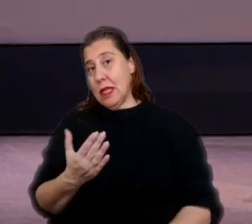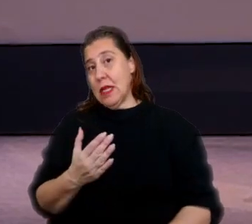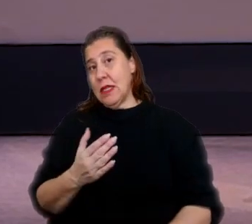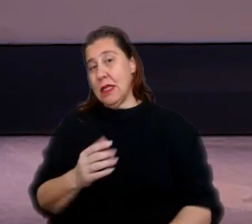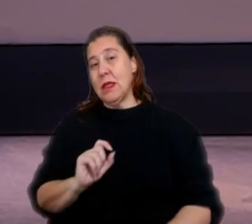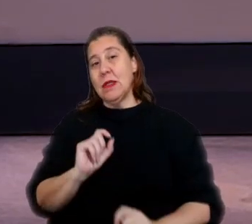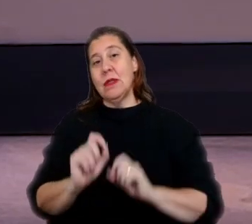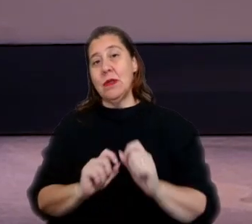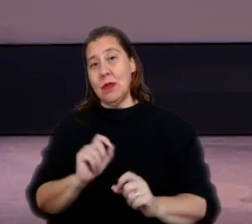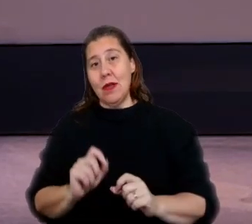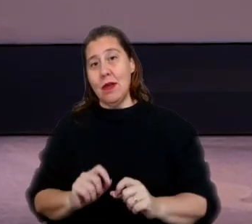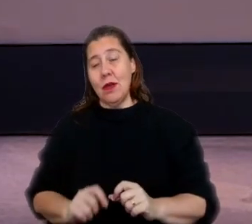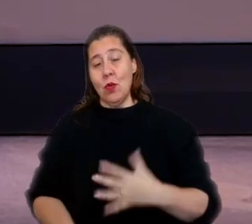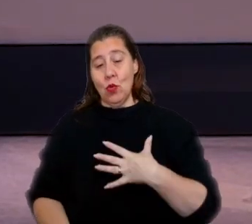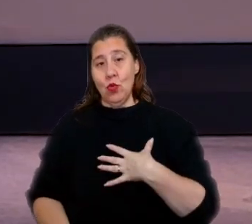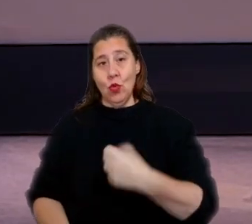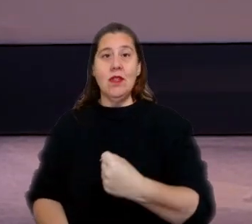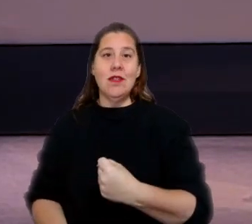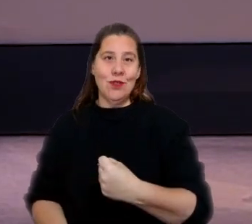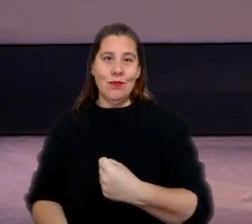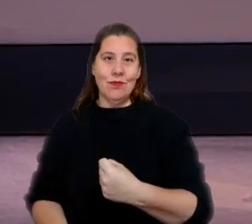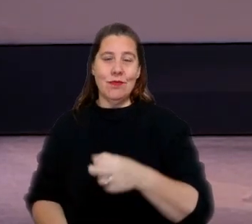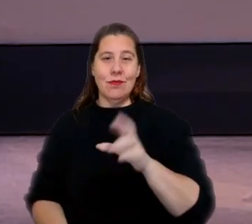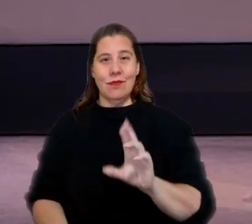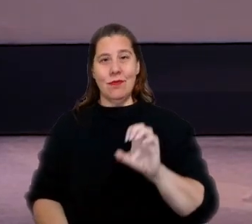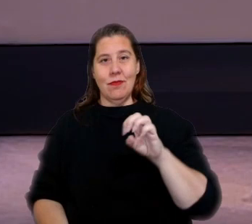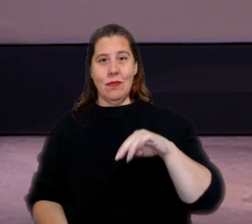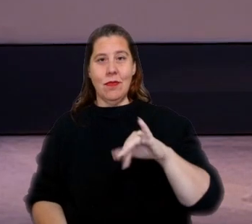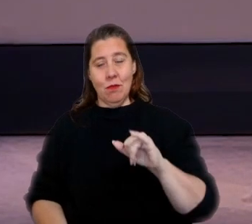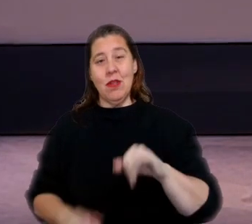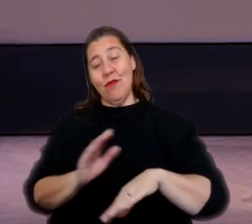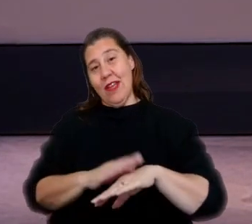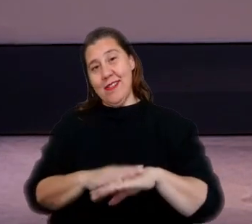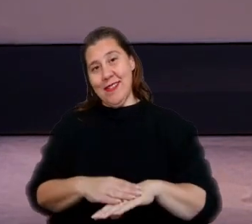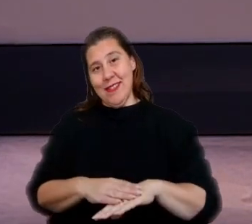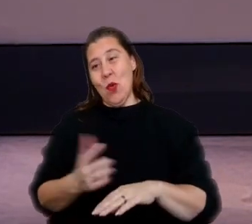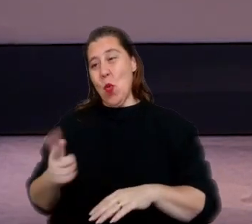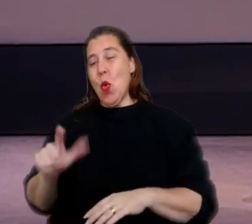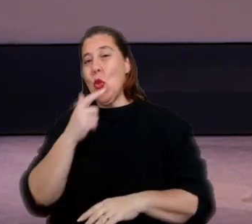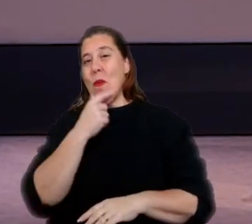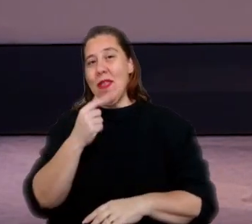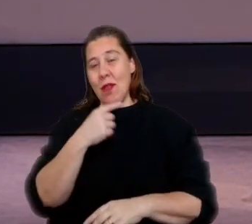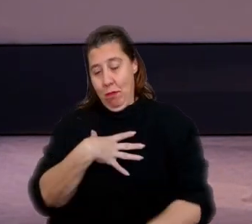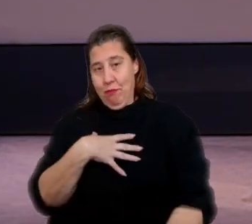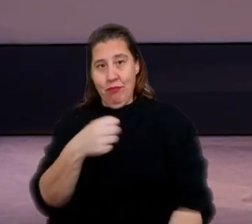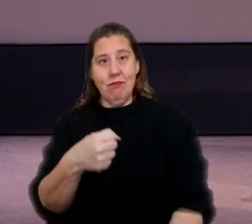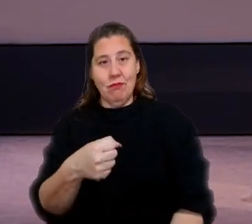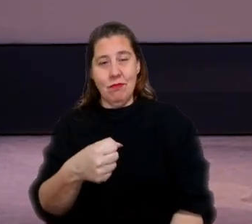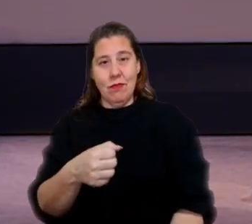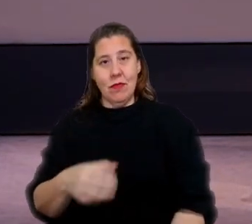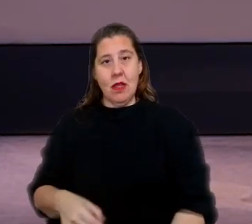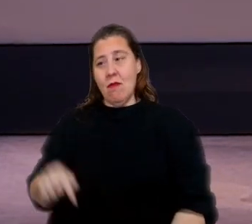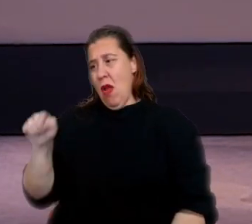gente viu com o Remy, né? Um suicídio. Então, por isso que não dá para dizer que é aquela